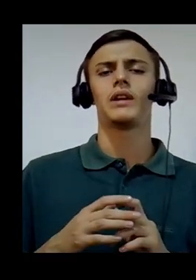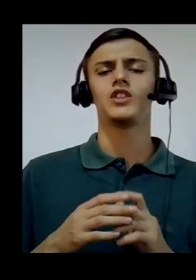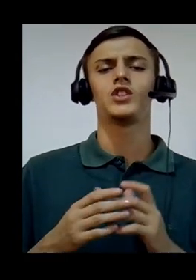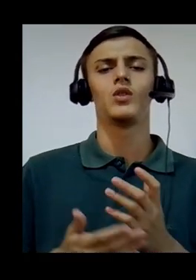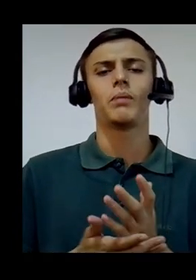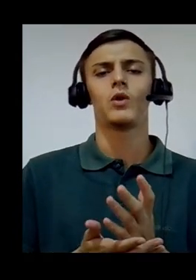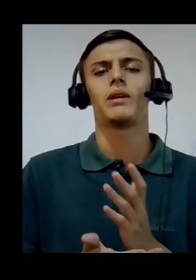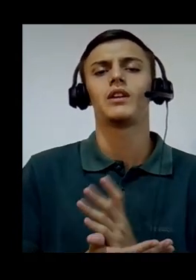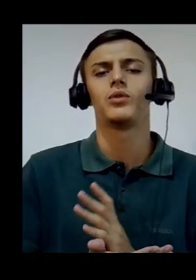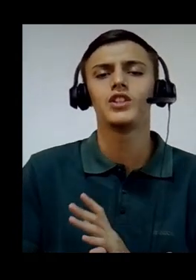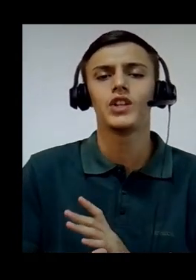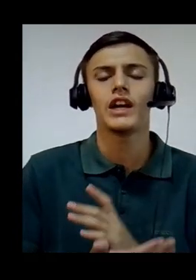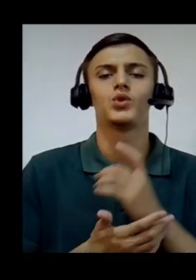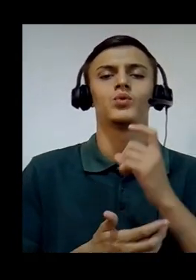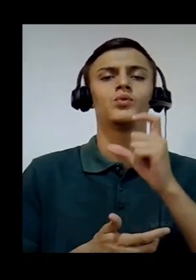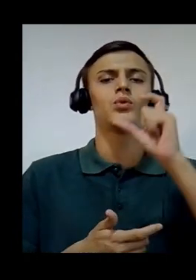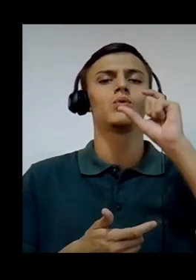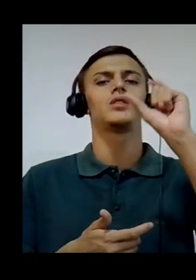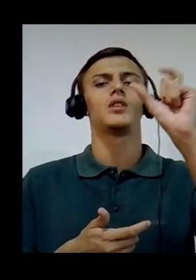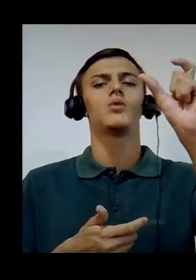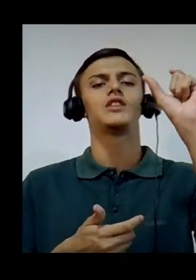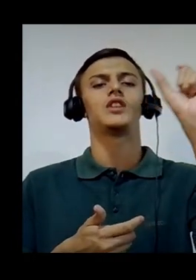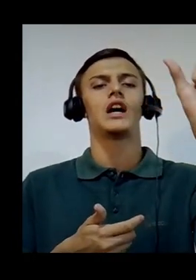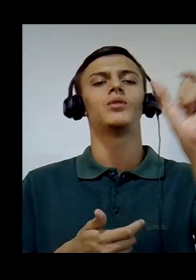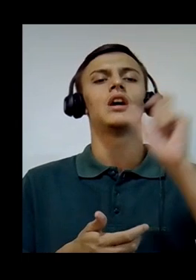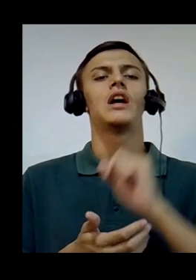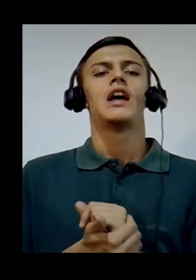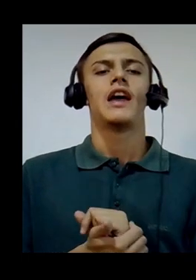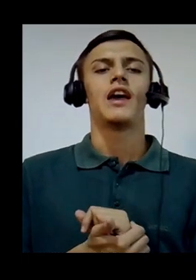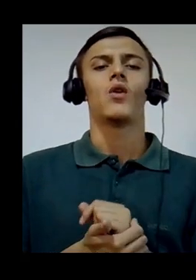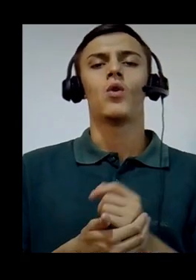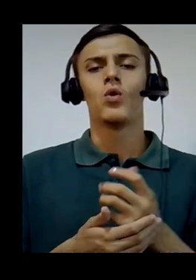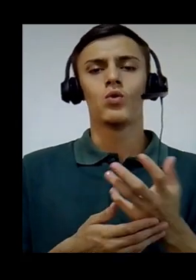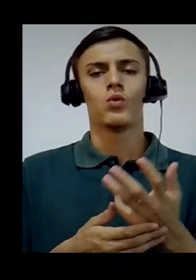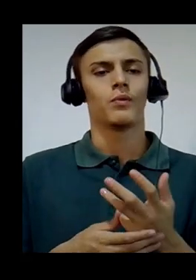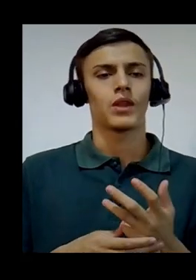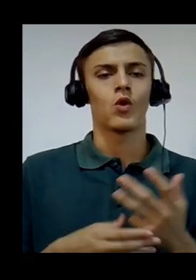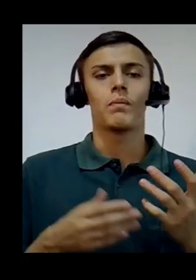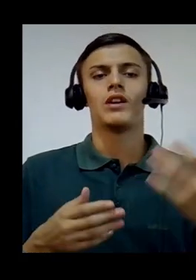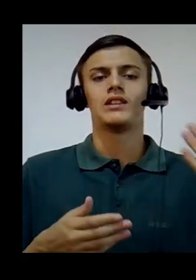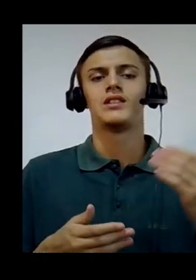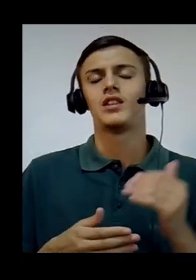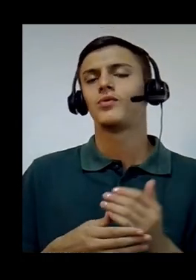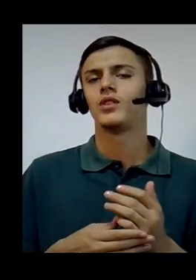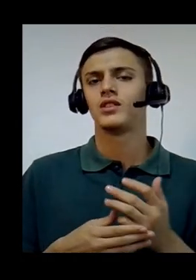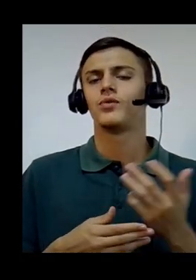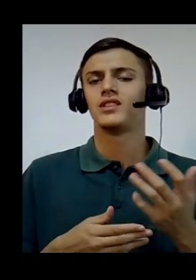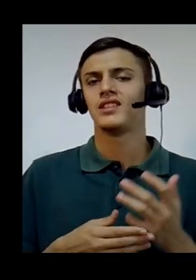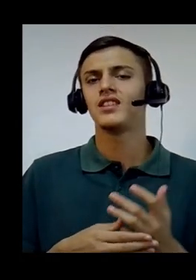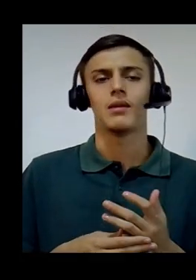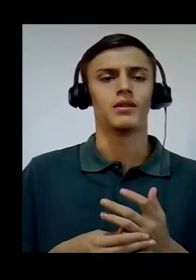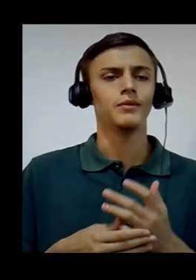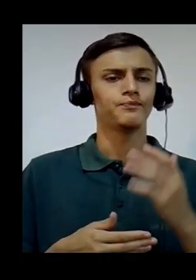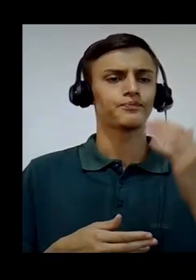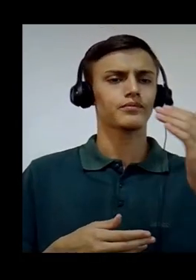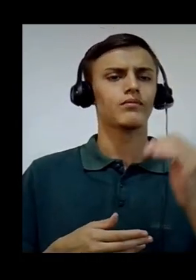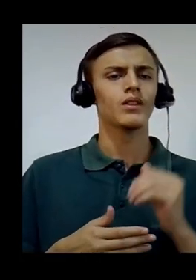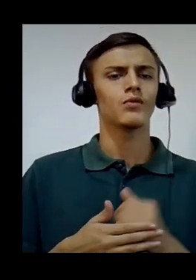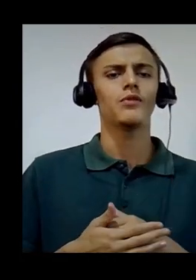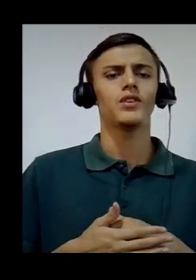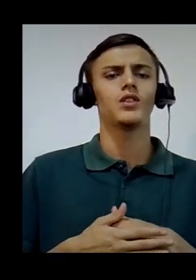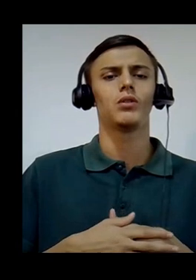entregar o cartão preenchido para o operador de área junto com o seu cadeado, ou para o eletricista se for CCM,